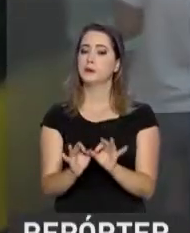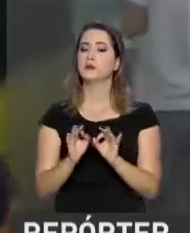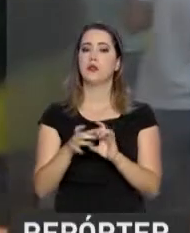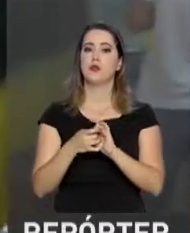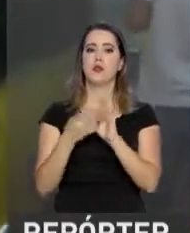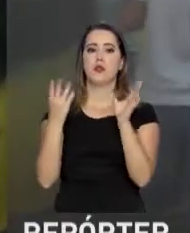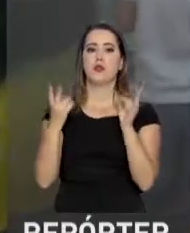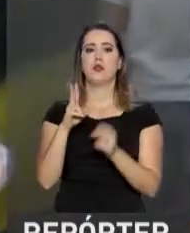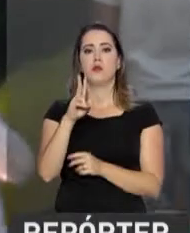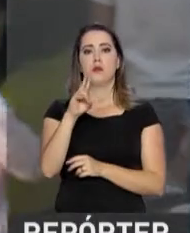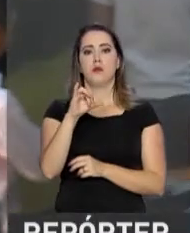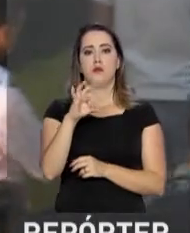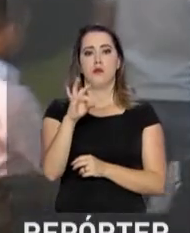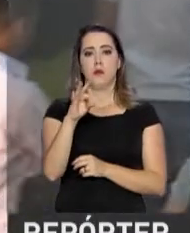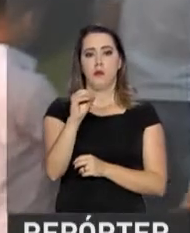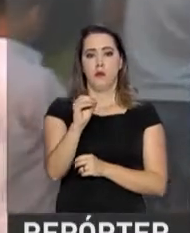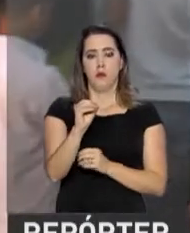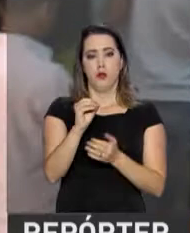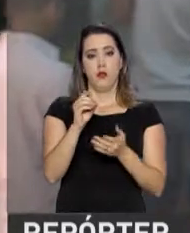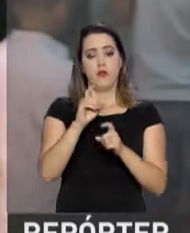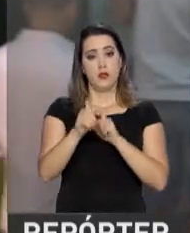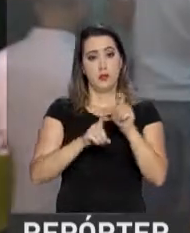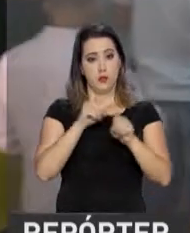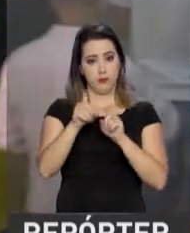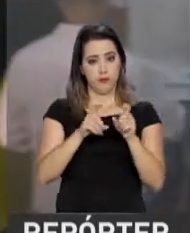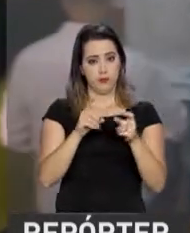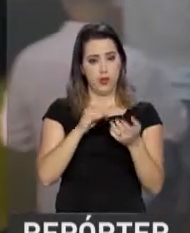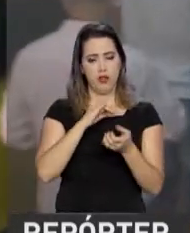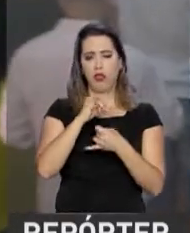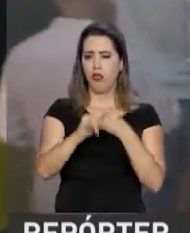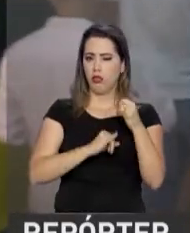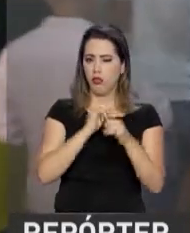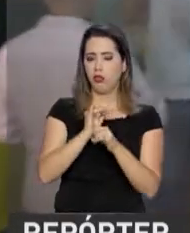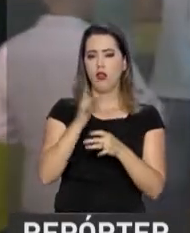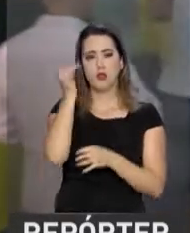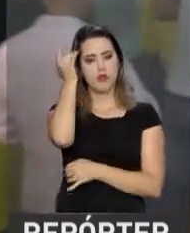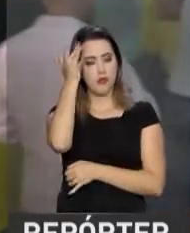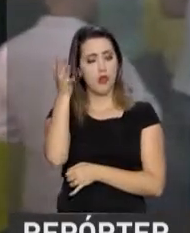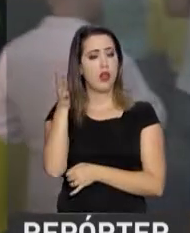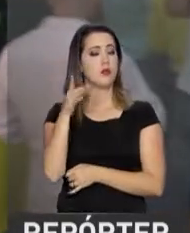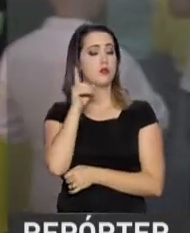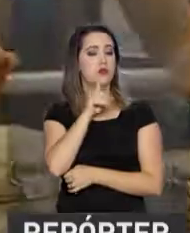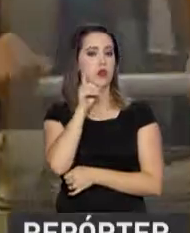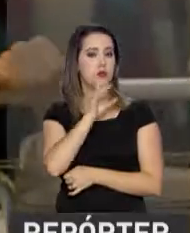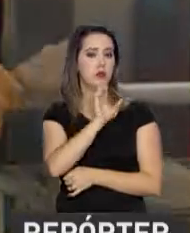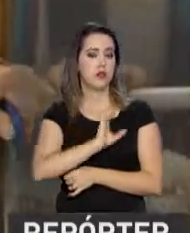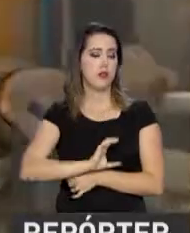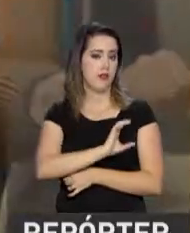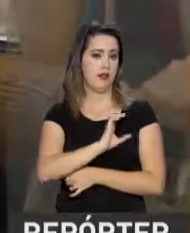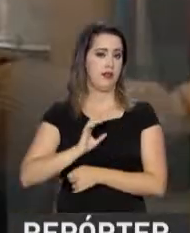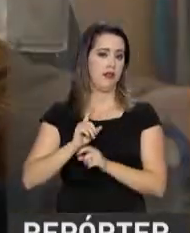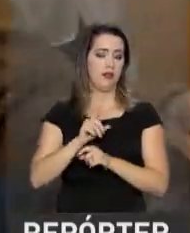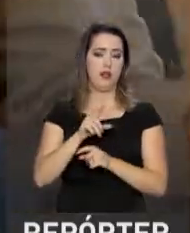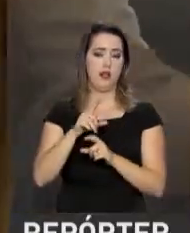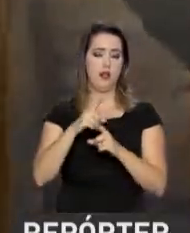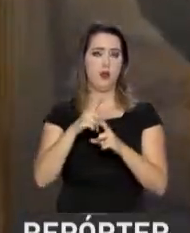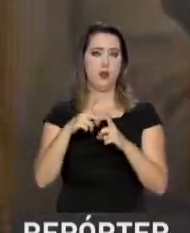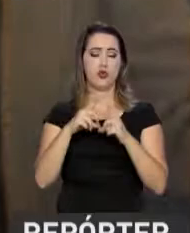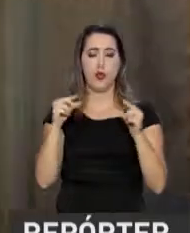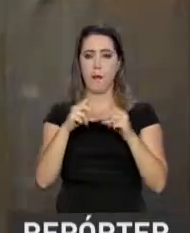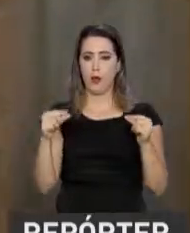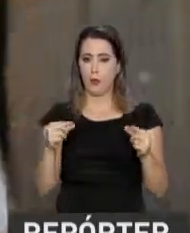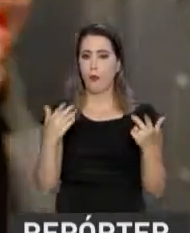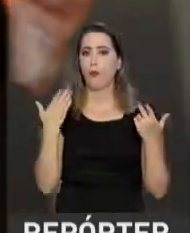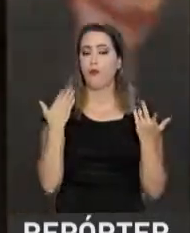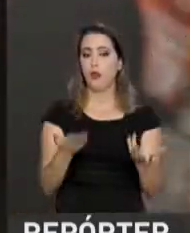a liberação do visto eletrônico para visitantes dos Estados Unidos, Canadá e Japão. A iniciativa faz com que todo